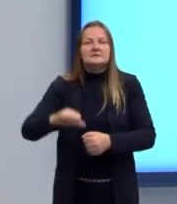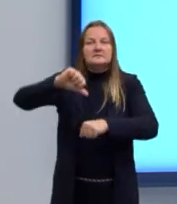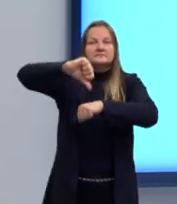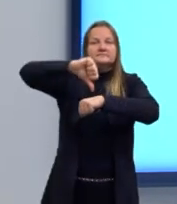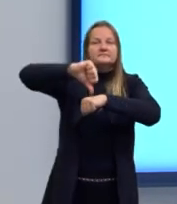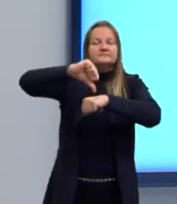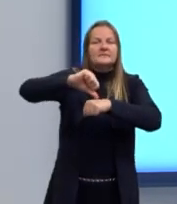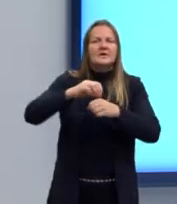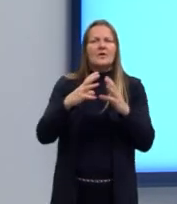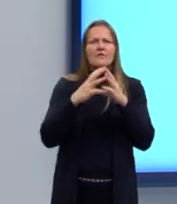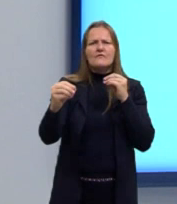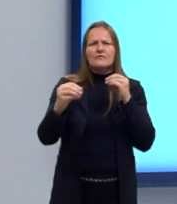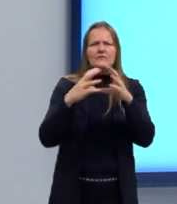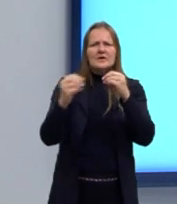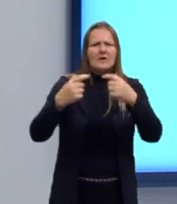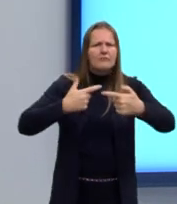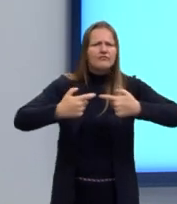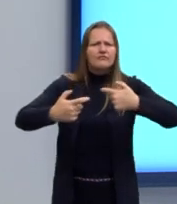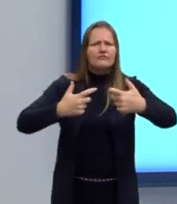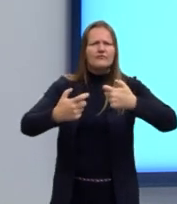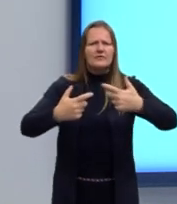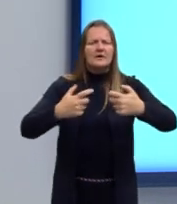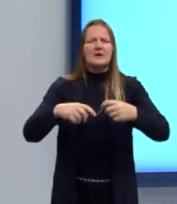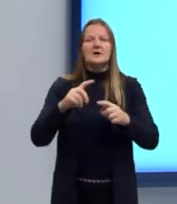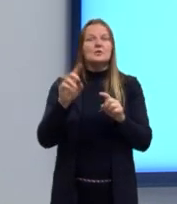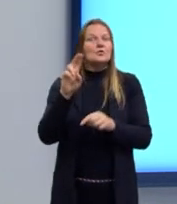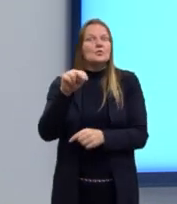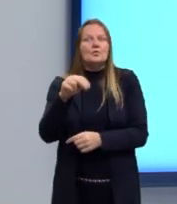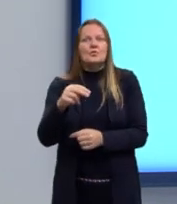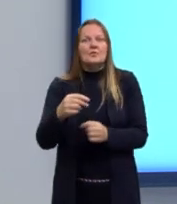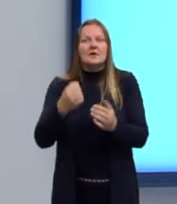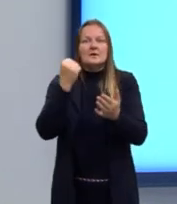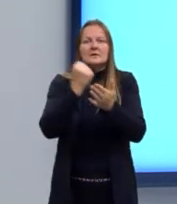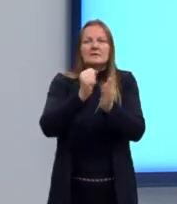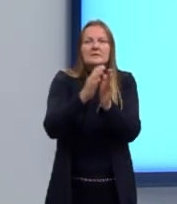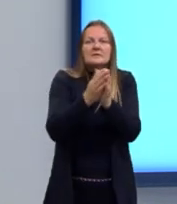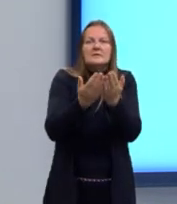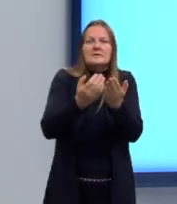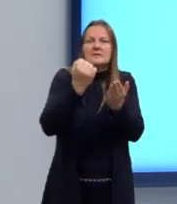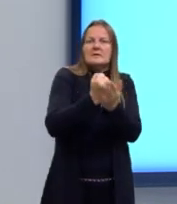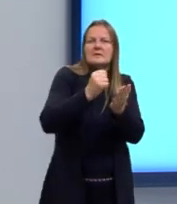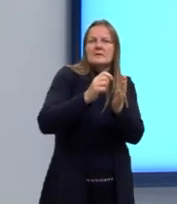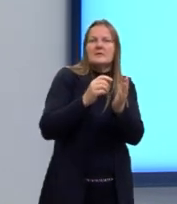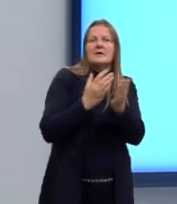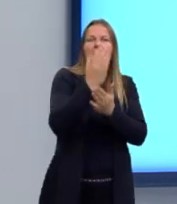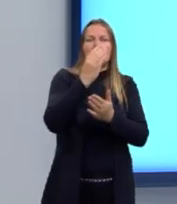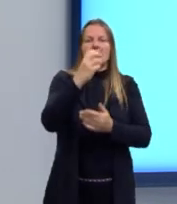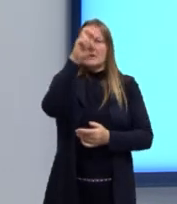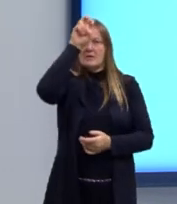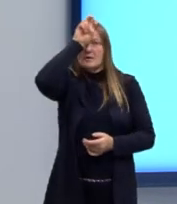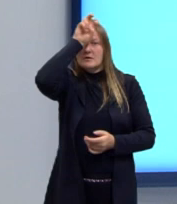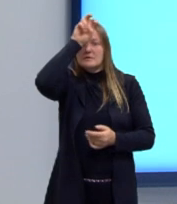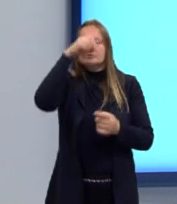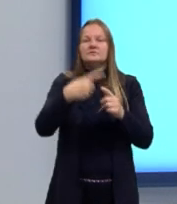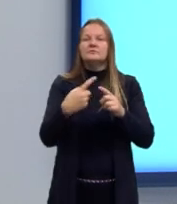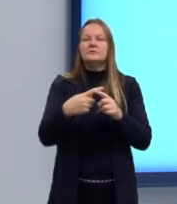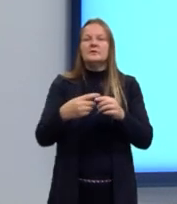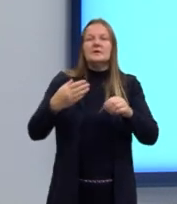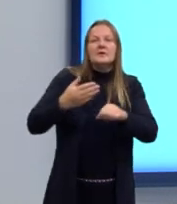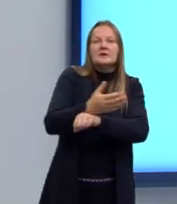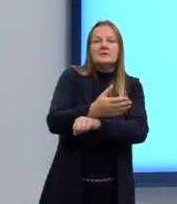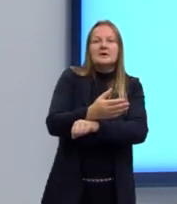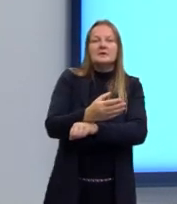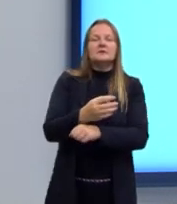iraquianas fugidas da Guerra Não obtém visto no Consulado Americano do Egito para entrarem